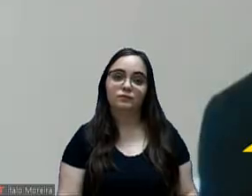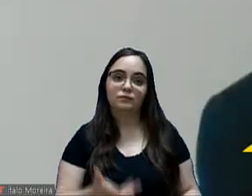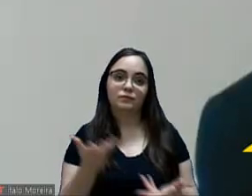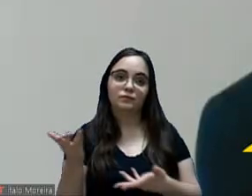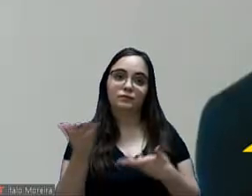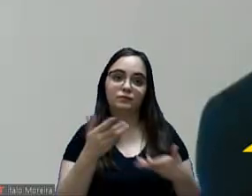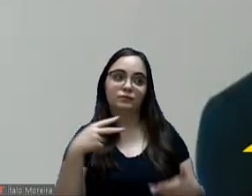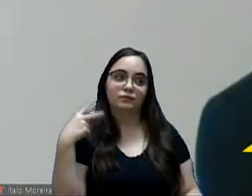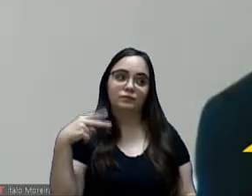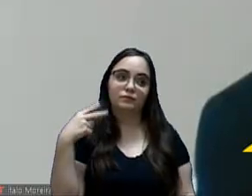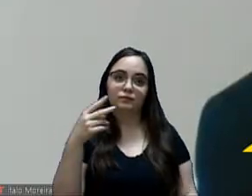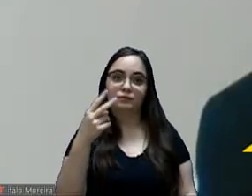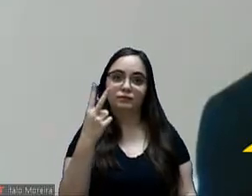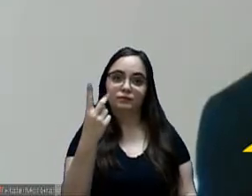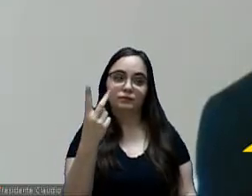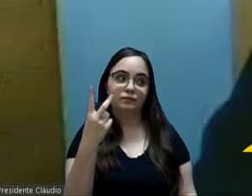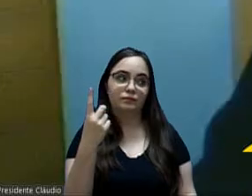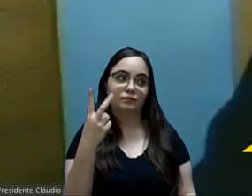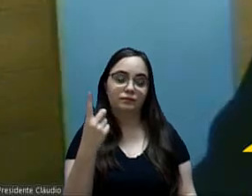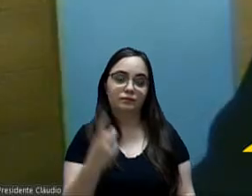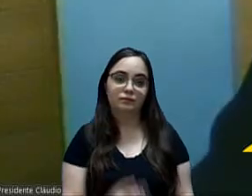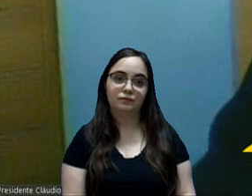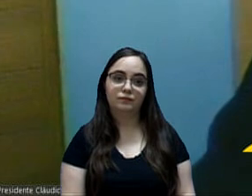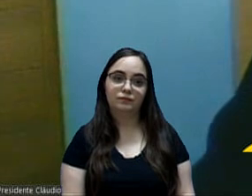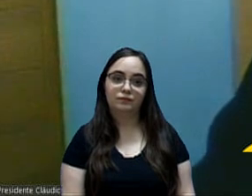inscrito, o vereador Vinícius White, por favor.